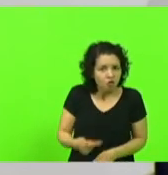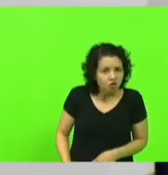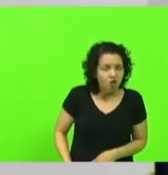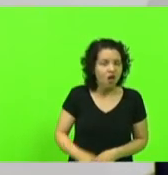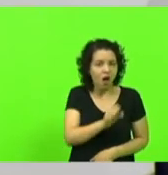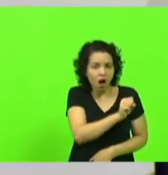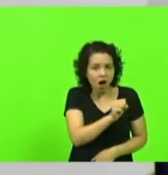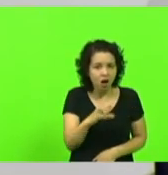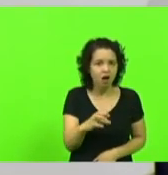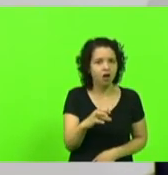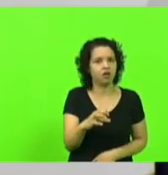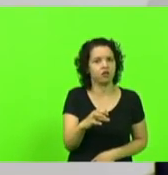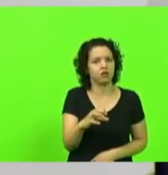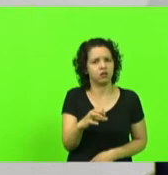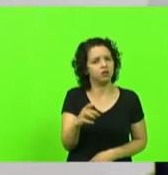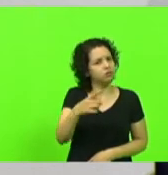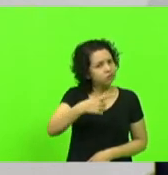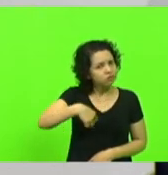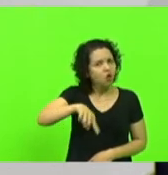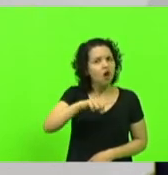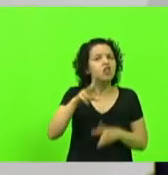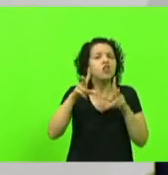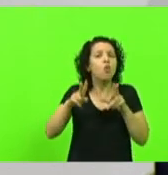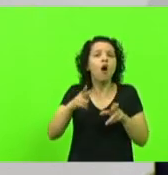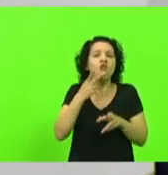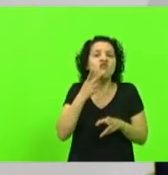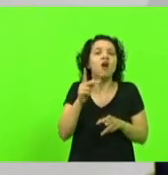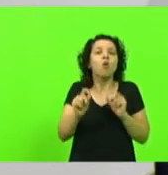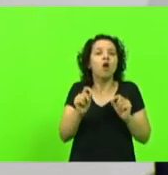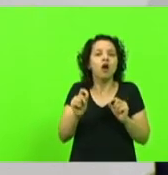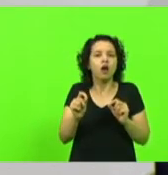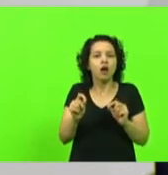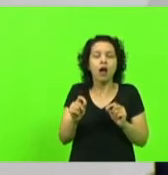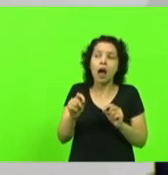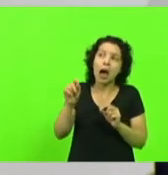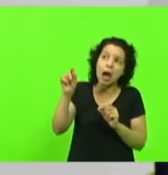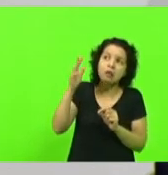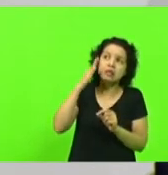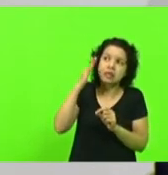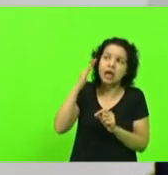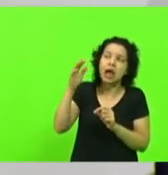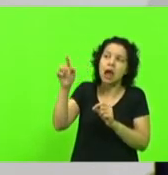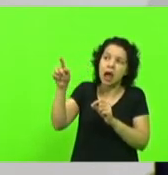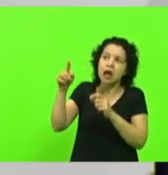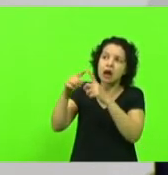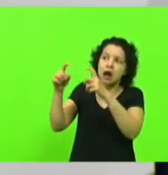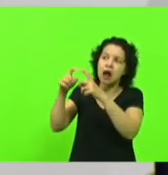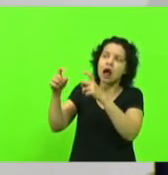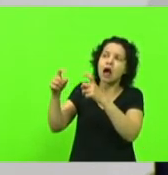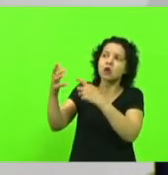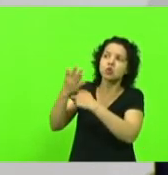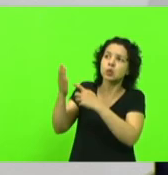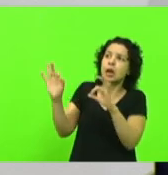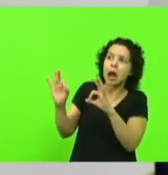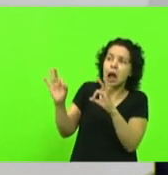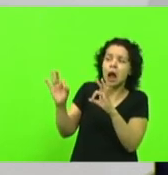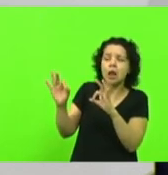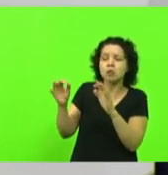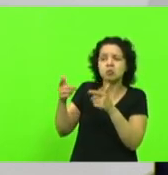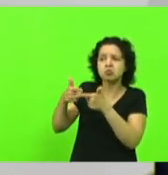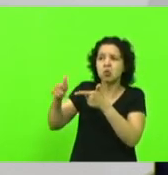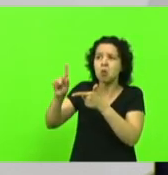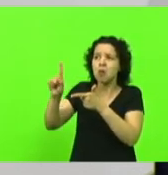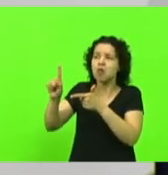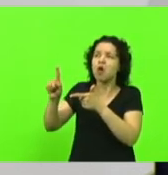nessa demanda nós estamos dizendo, olha, eu sei que o cobertor aí em cima é curto, mas nós aqui nos viramos, puxa o cobertor para outro